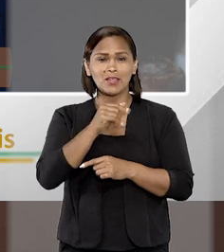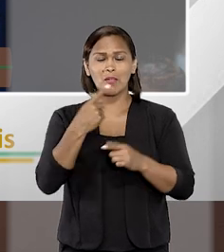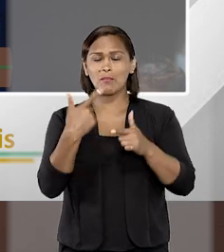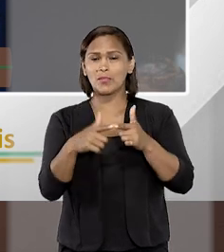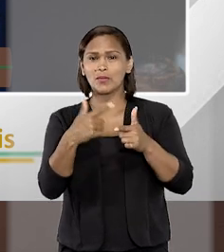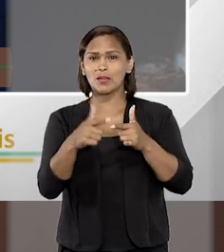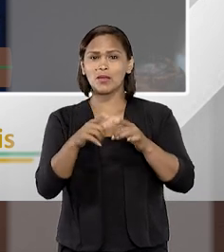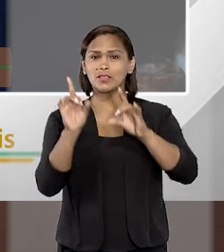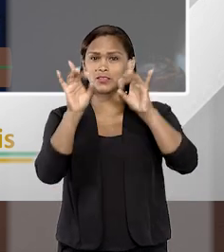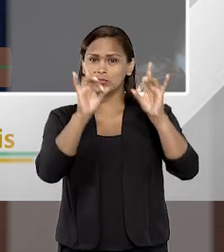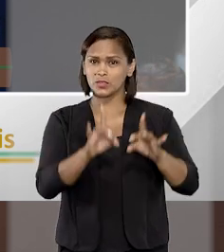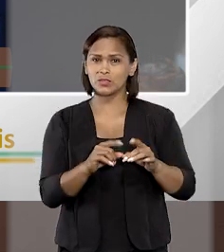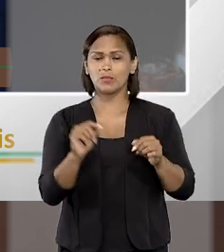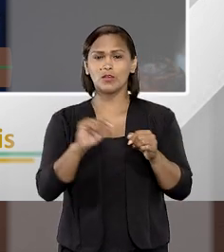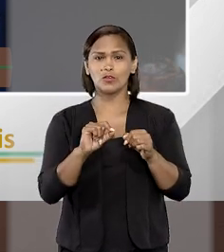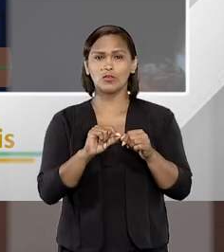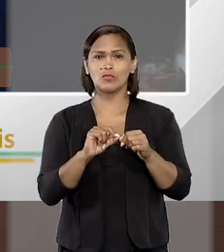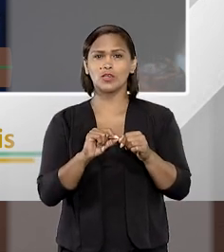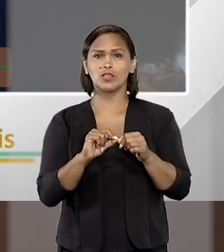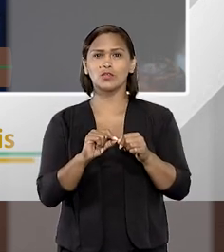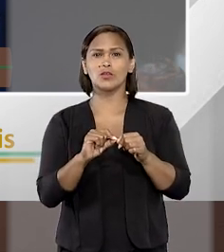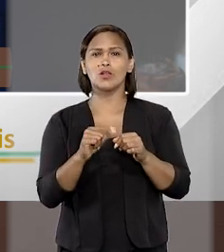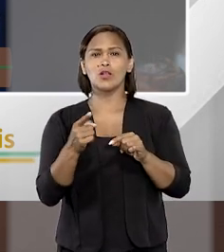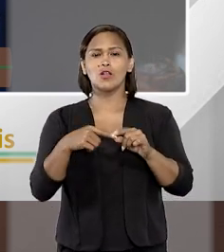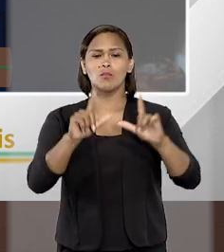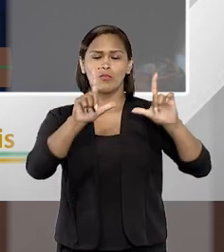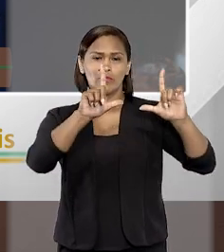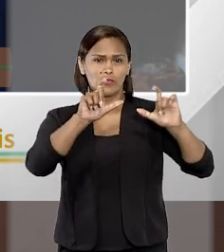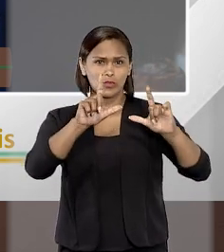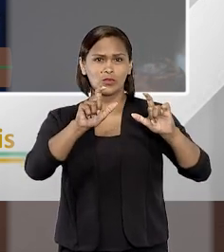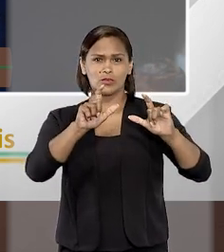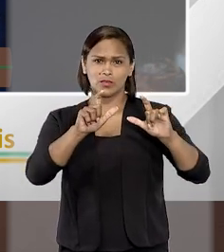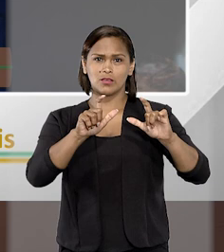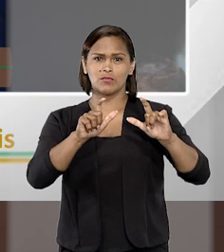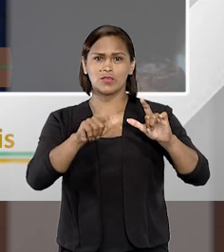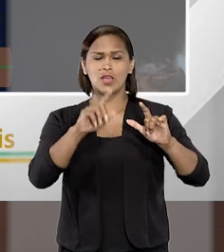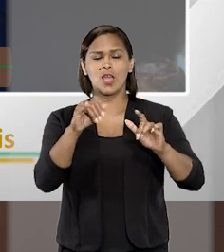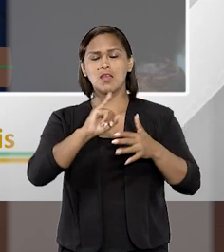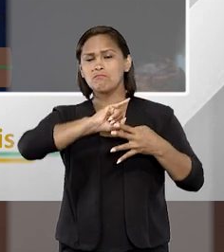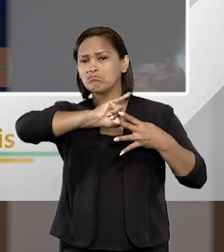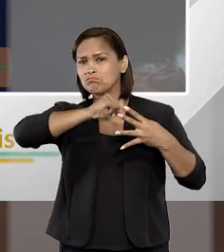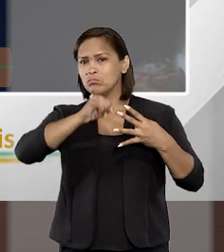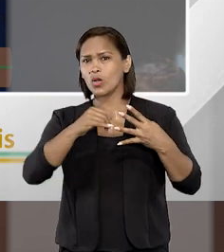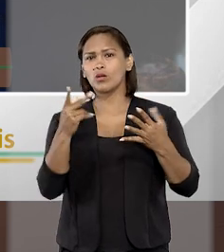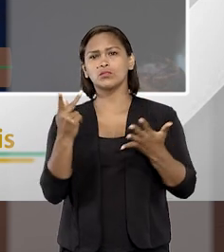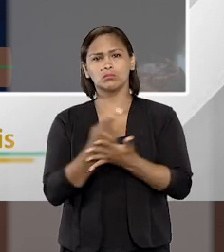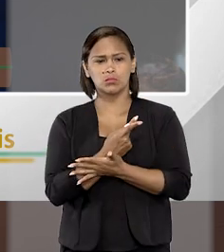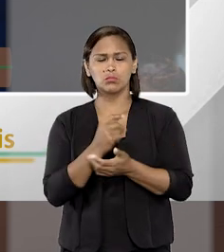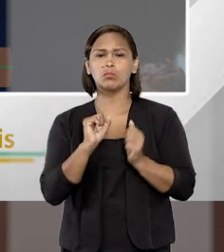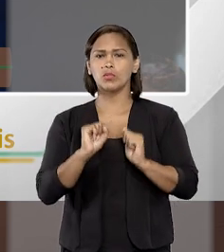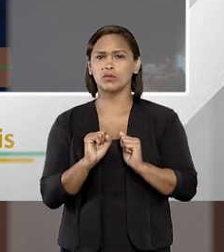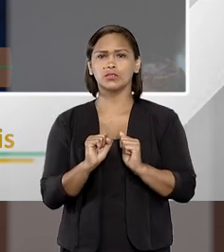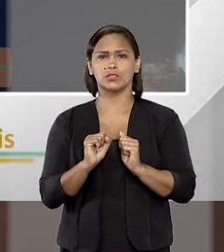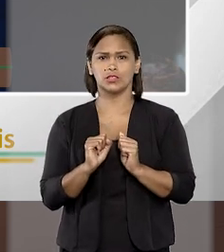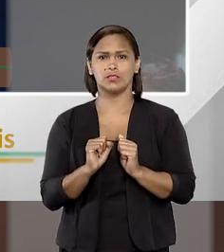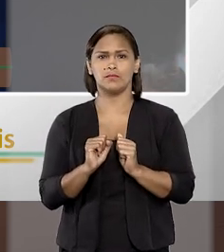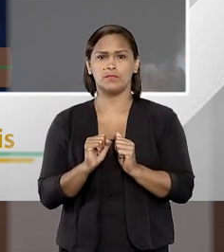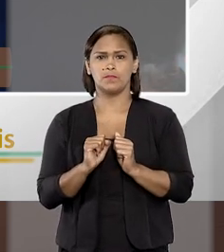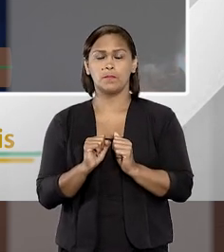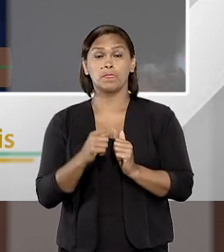problemático pessoalmente quando fez o fotografia né a hipótese inclusive Fátima aqui